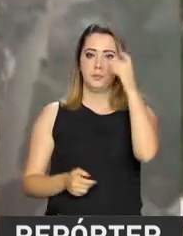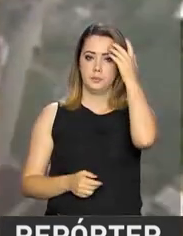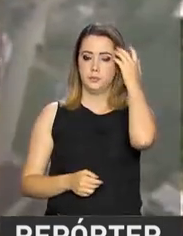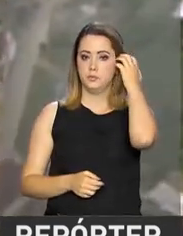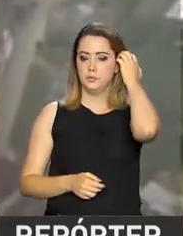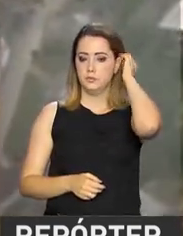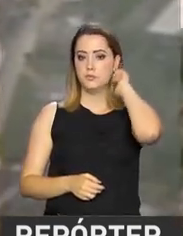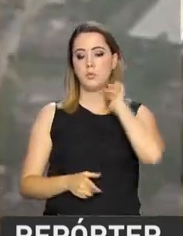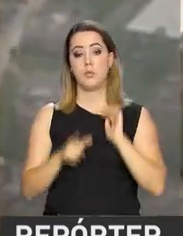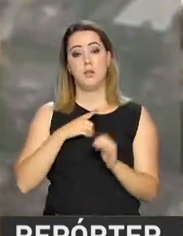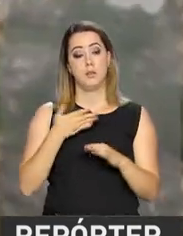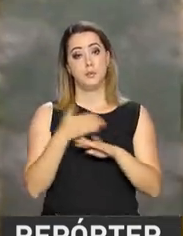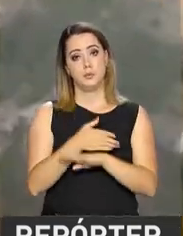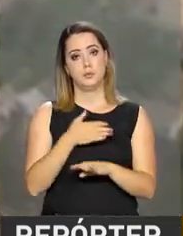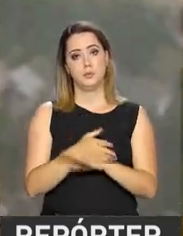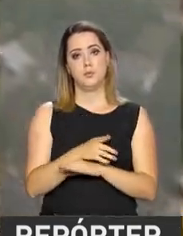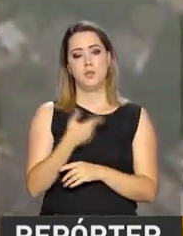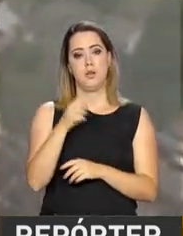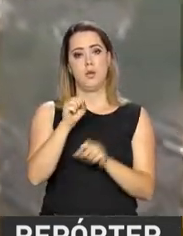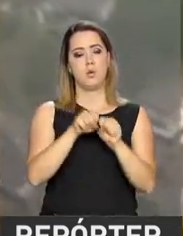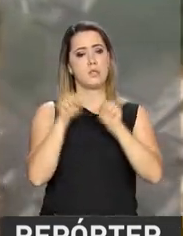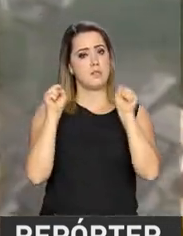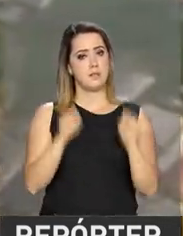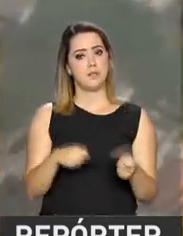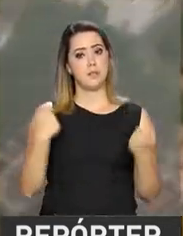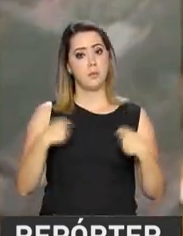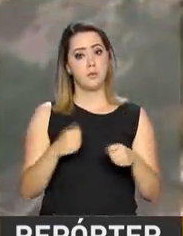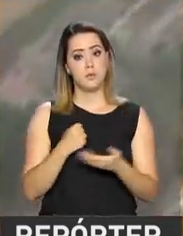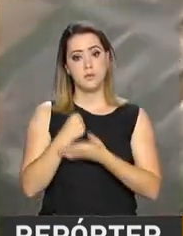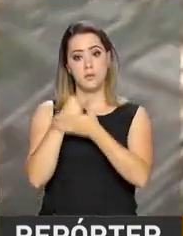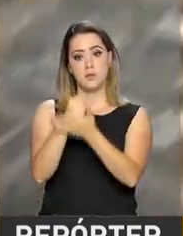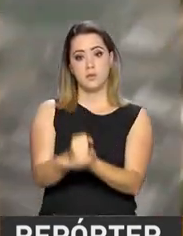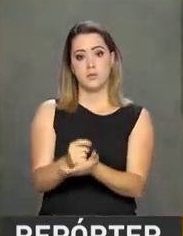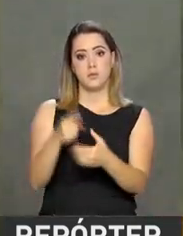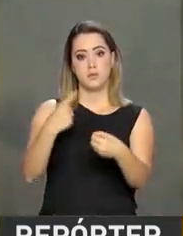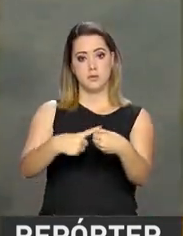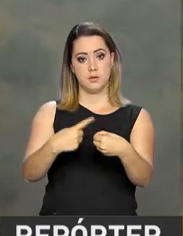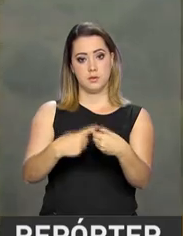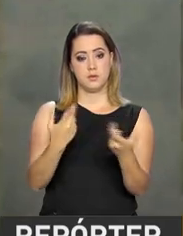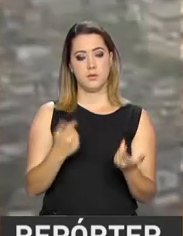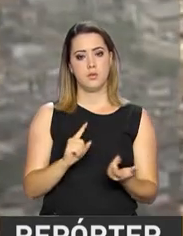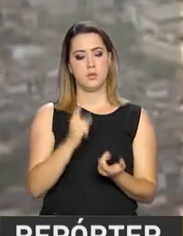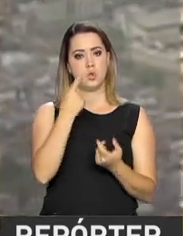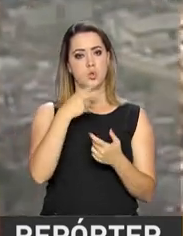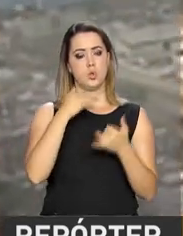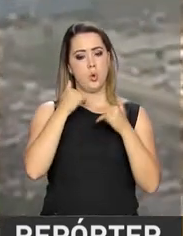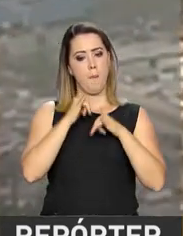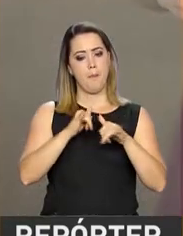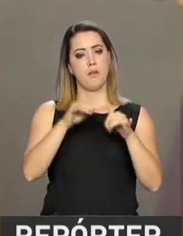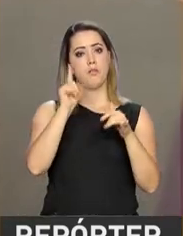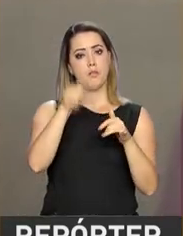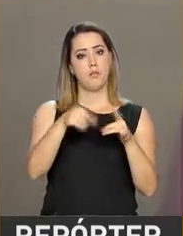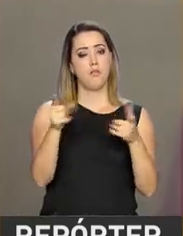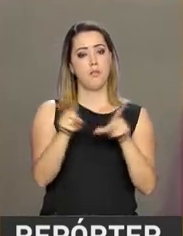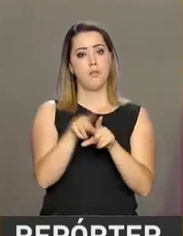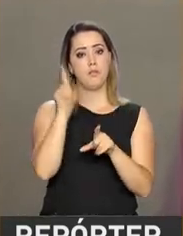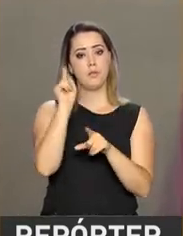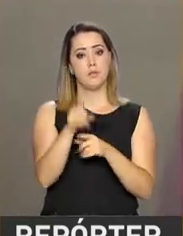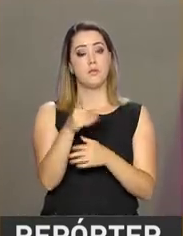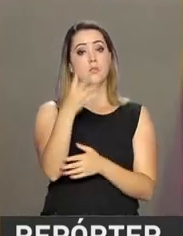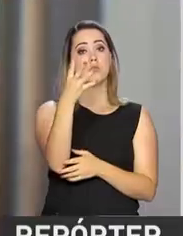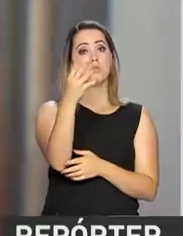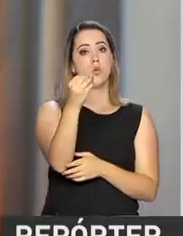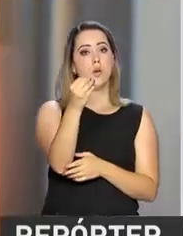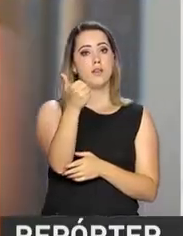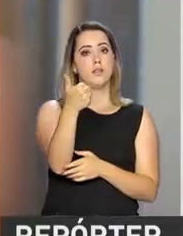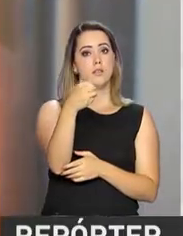para ter acesso o sistema precisa estar disponível na cidade e um sinal disso é quando o número 40